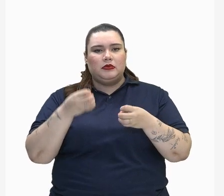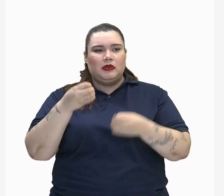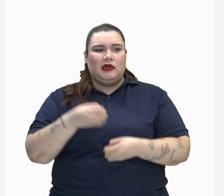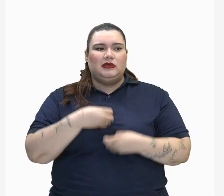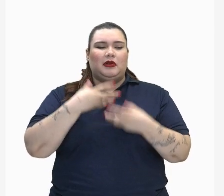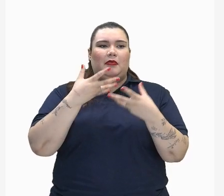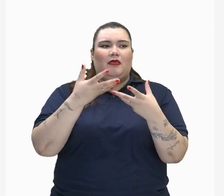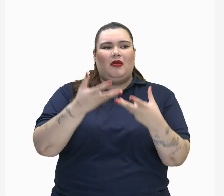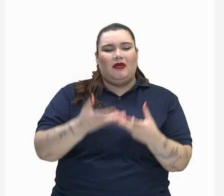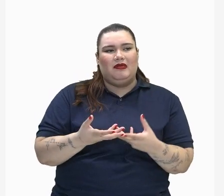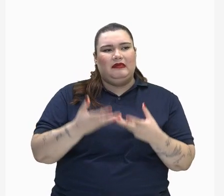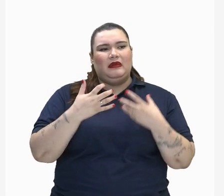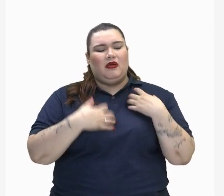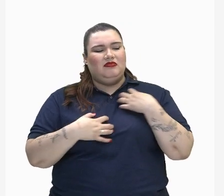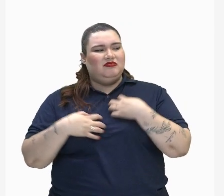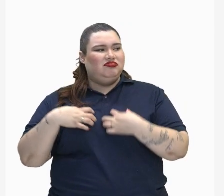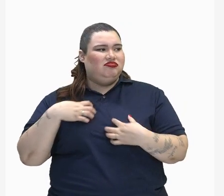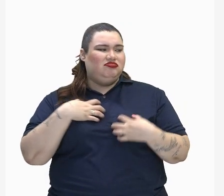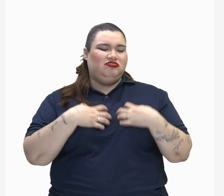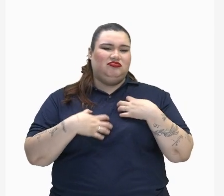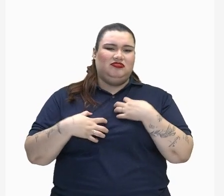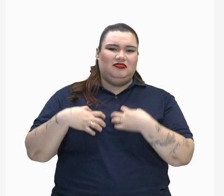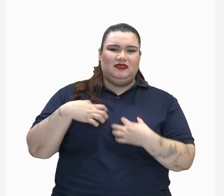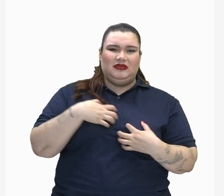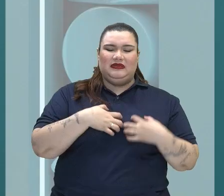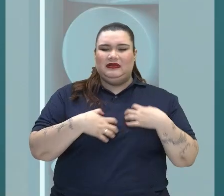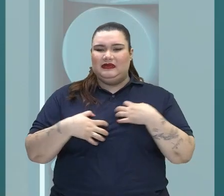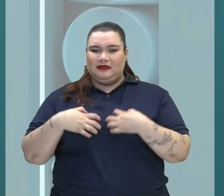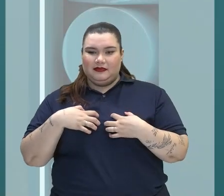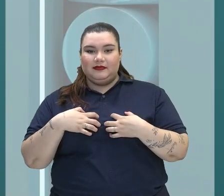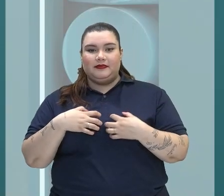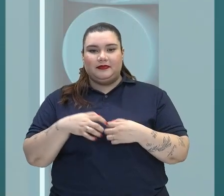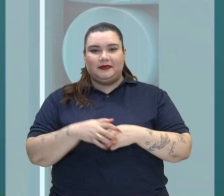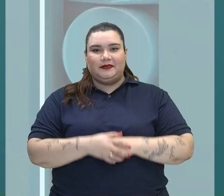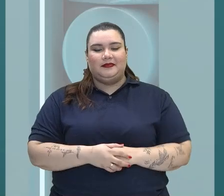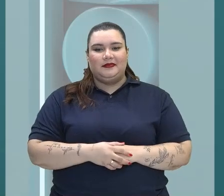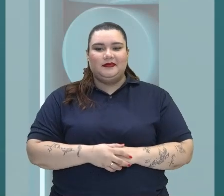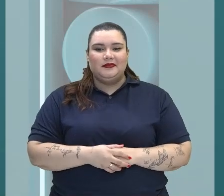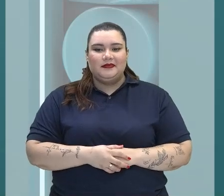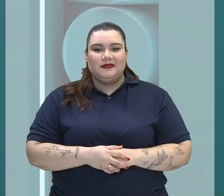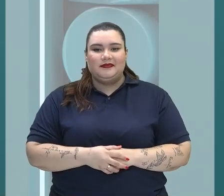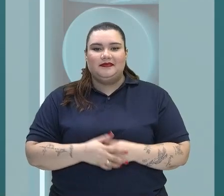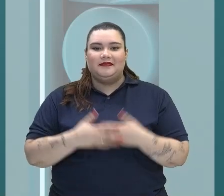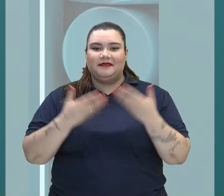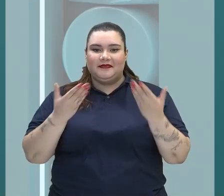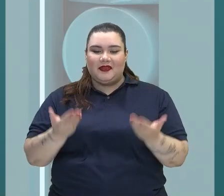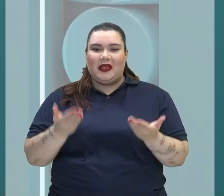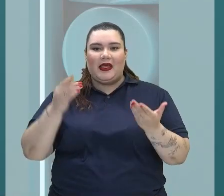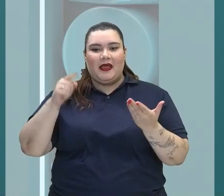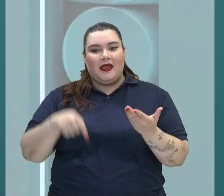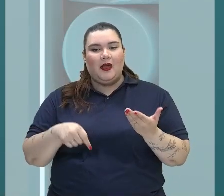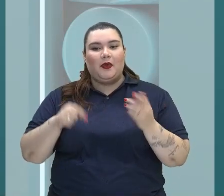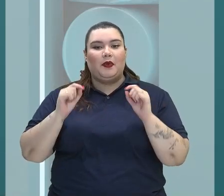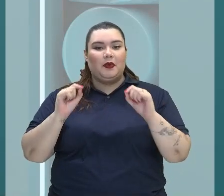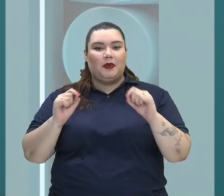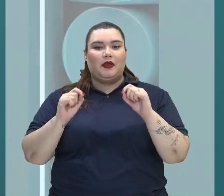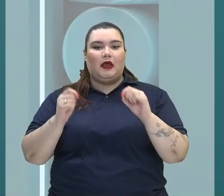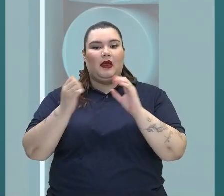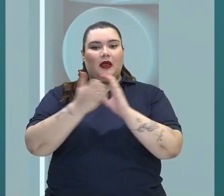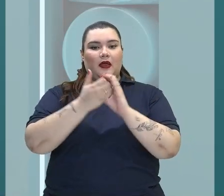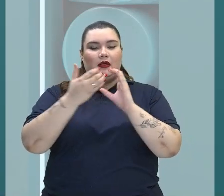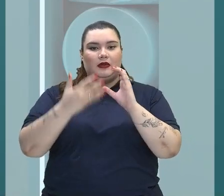desabafo, frustração ou dor. Então, essas são as chamadas,